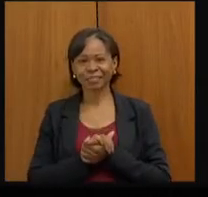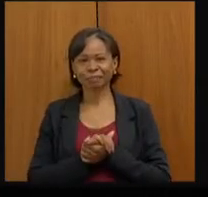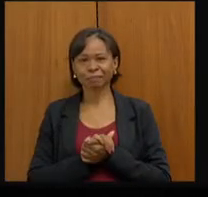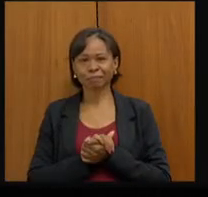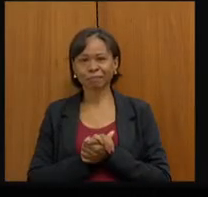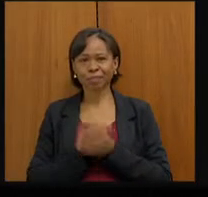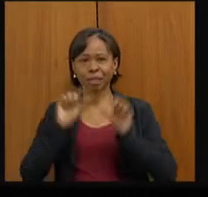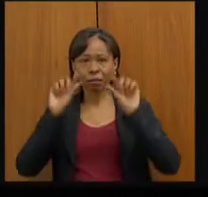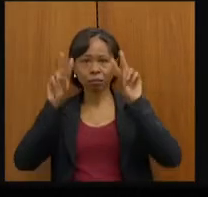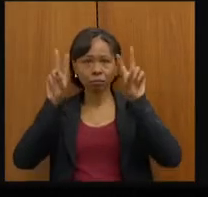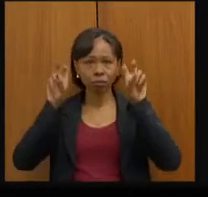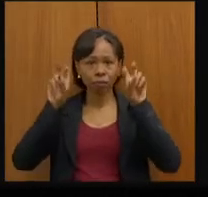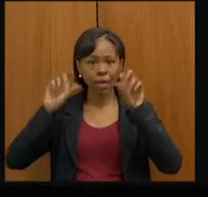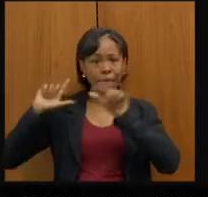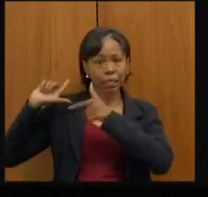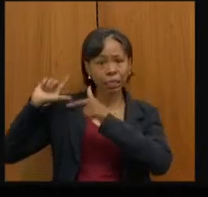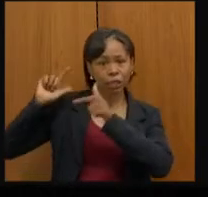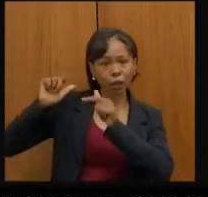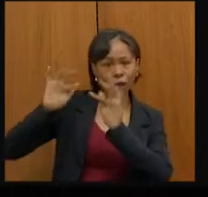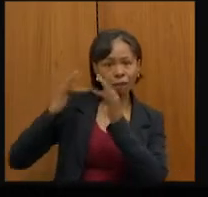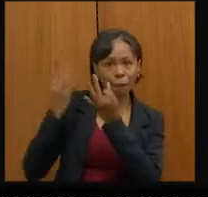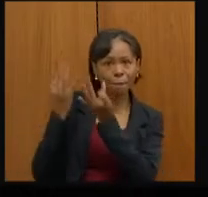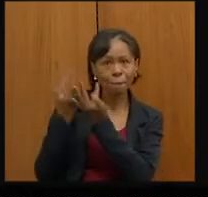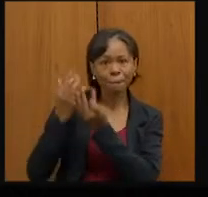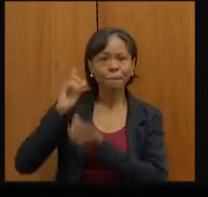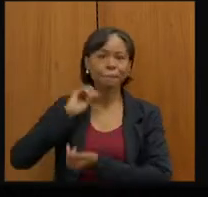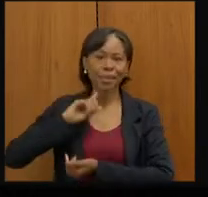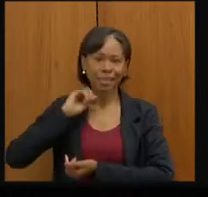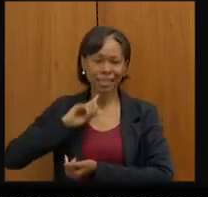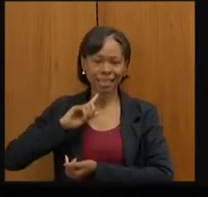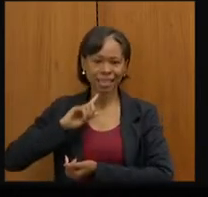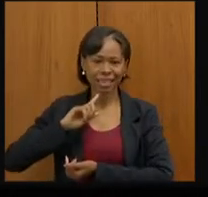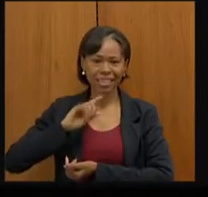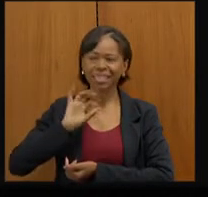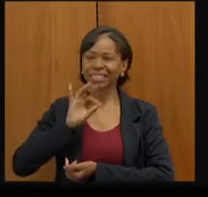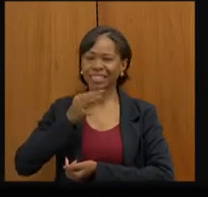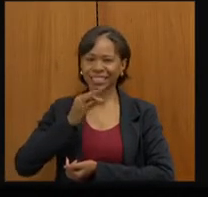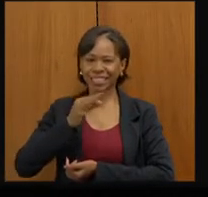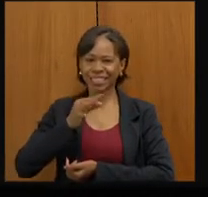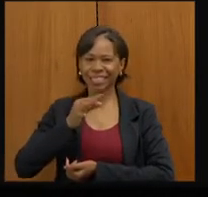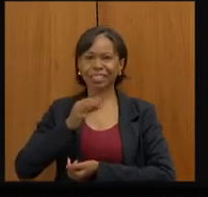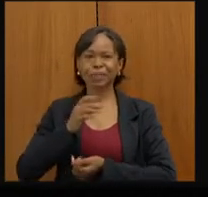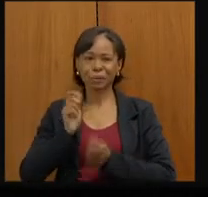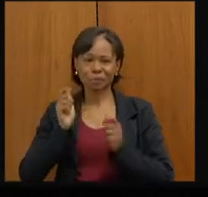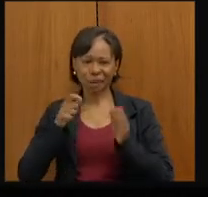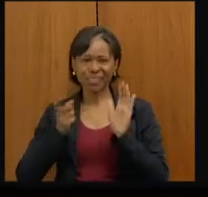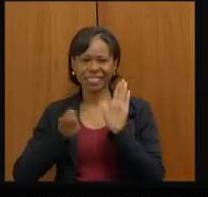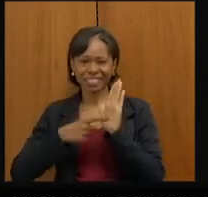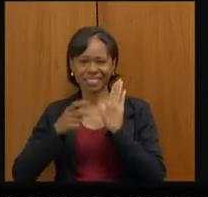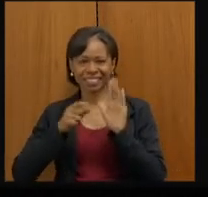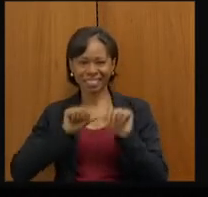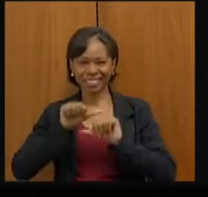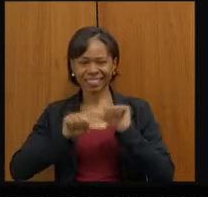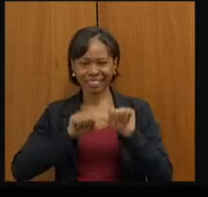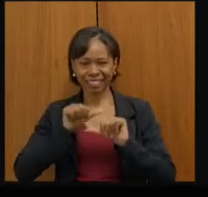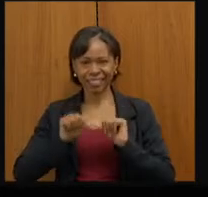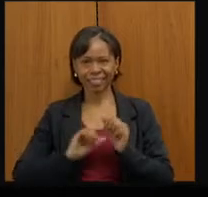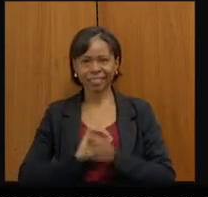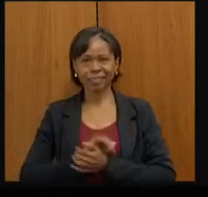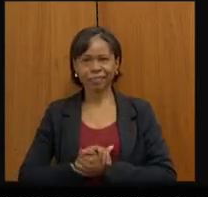exato É porque então eu vou ver se ela passa o exato